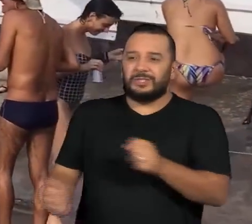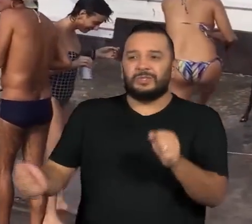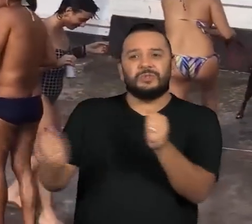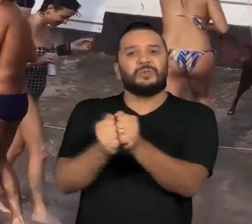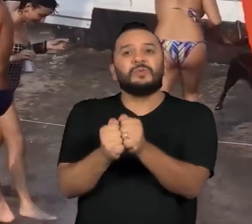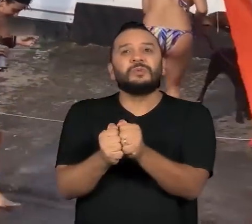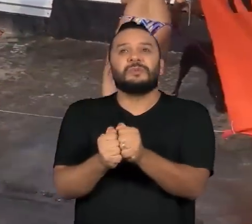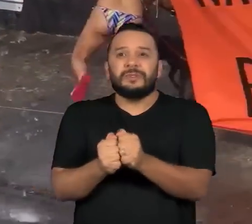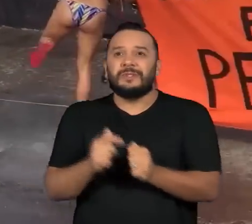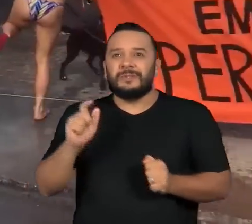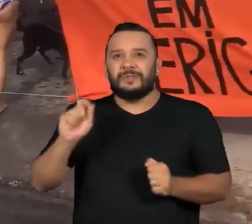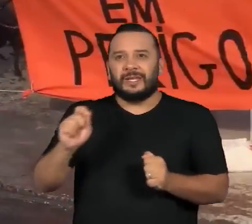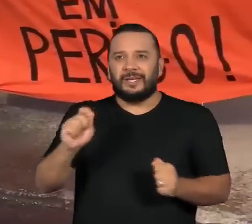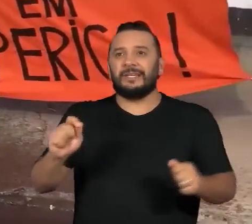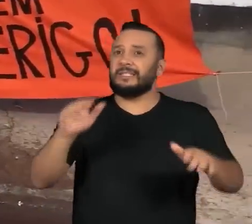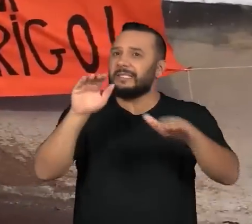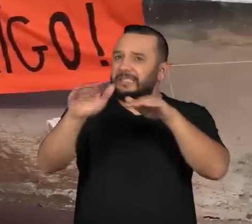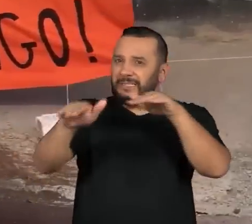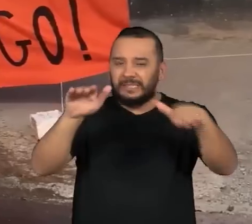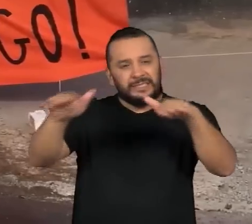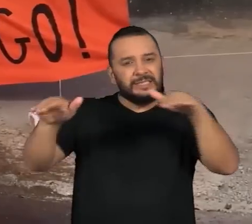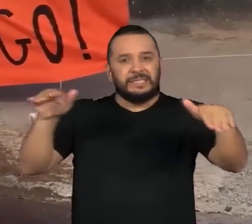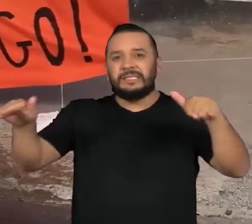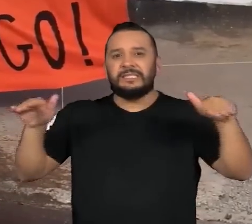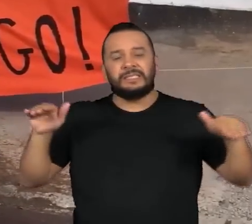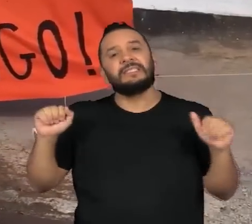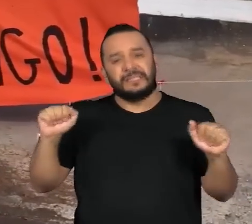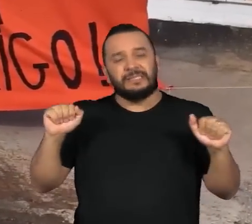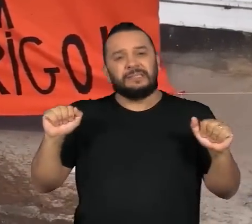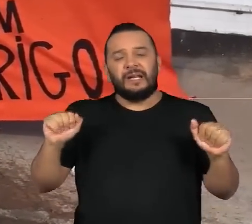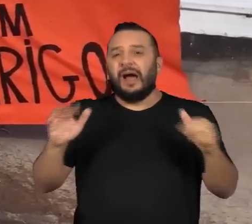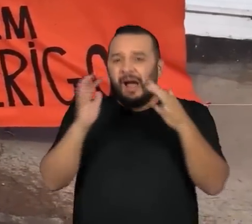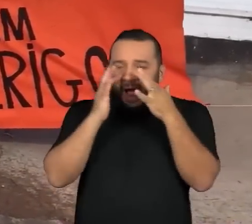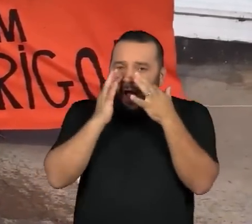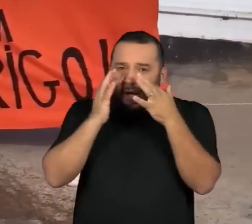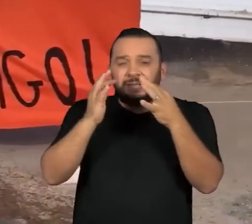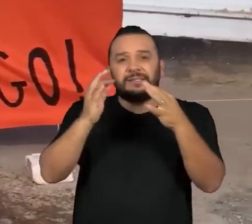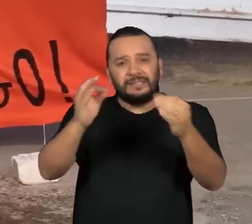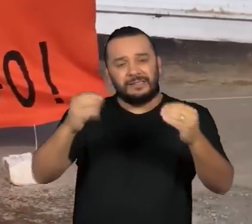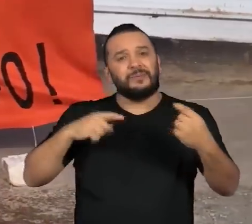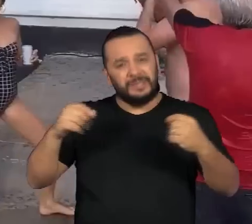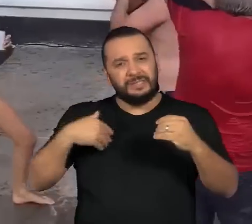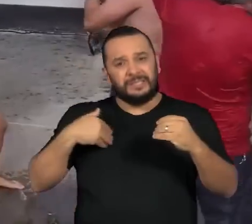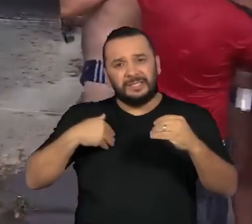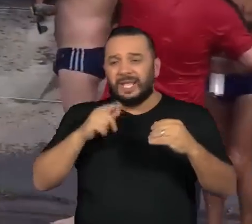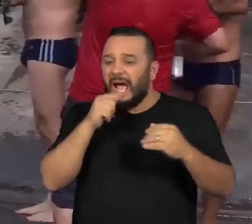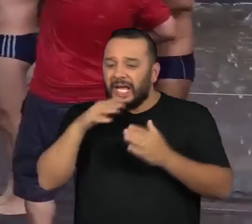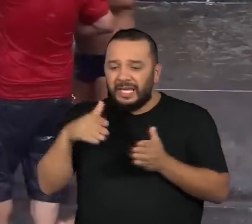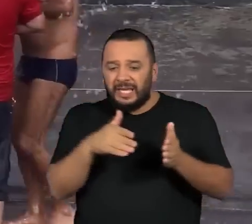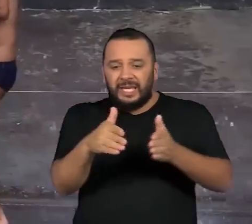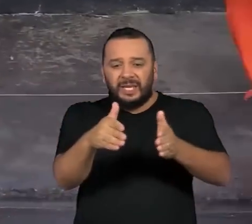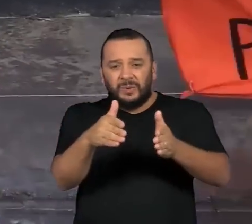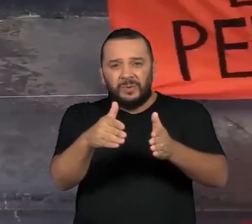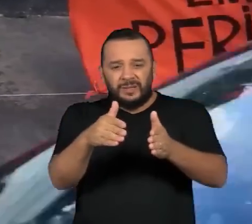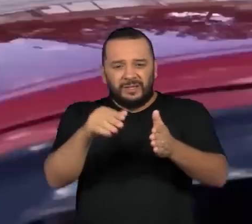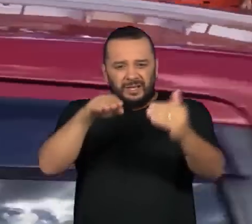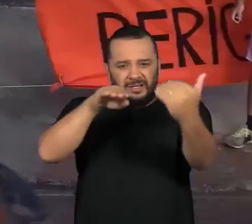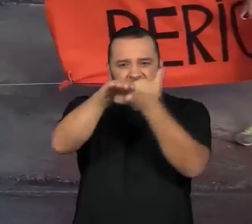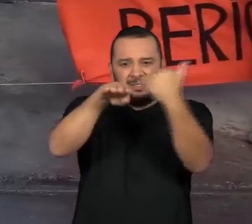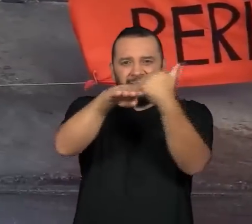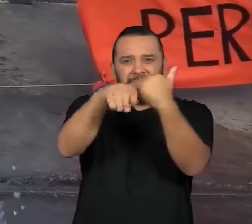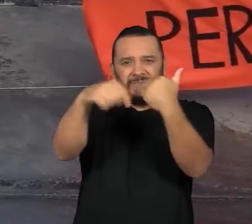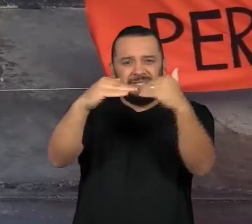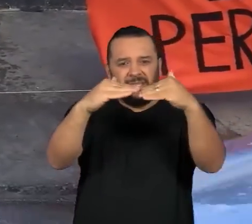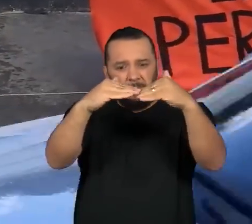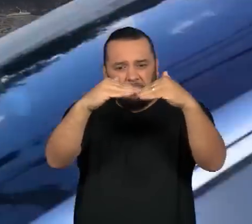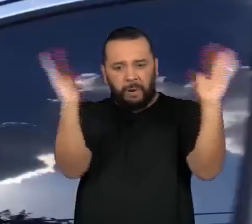juntas, despertando para a necessidade de abertura novamente dos rios, de descontaminação dos rios, a gente está